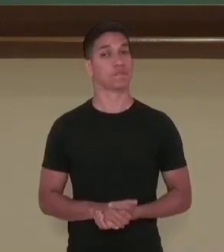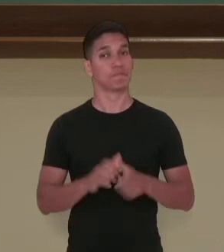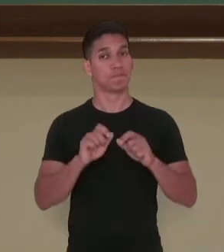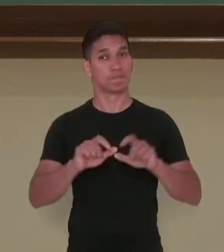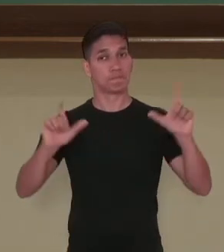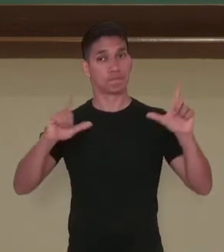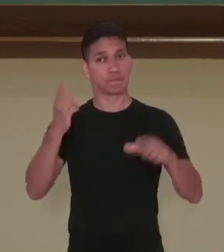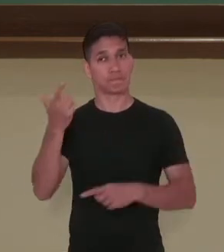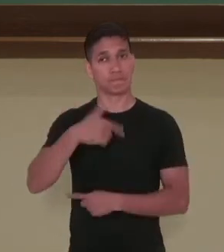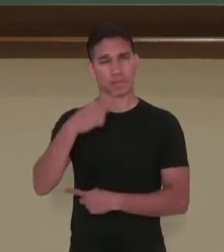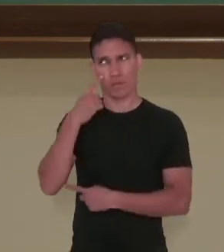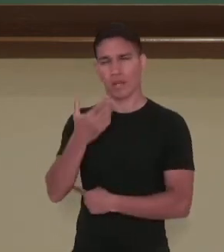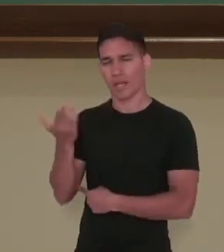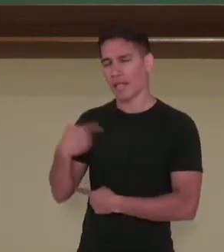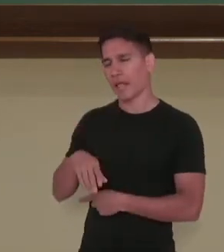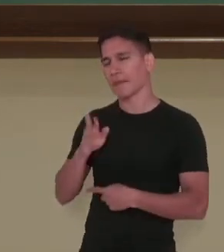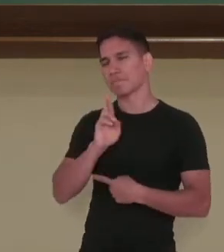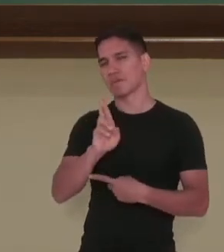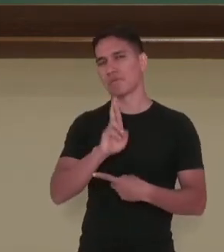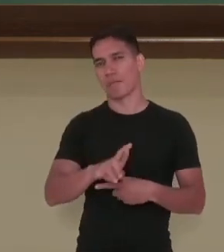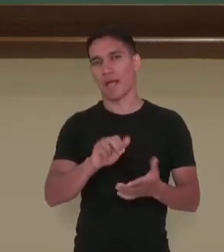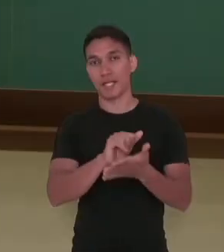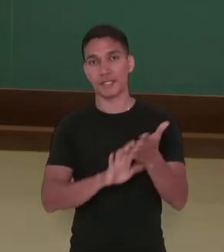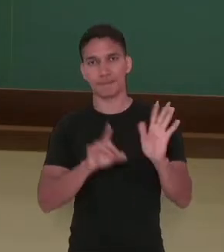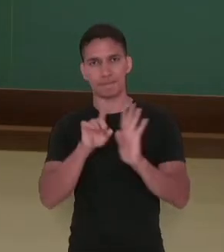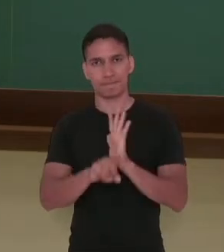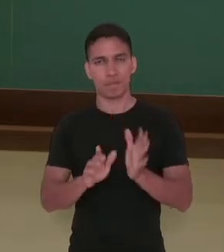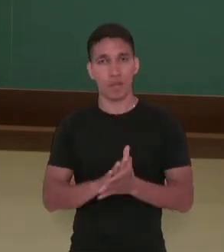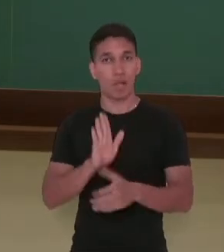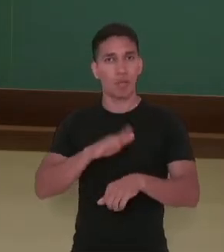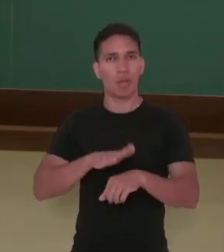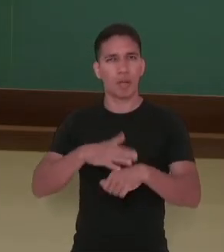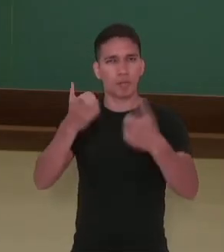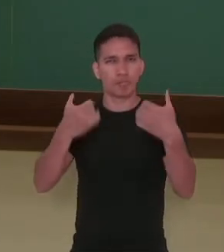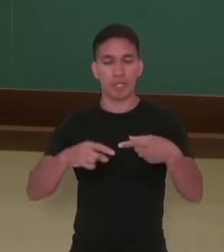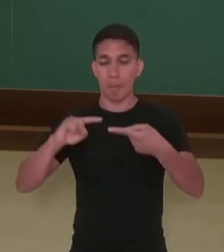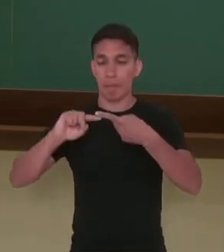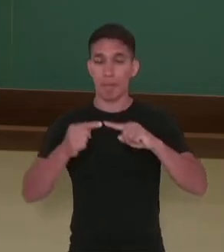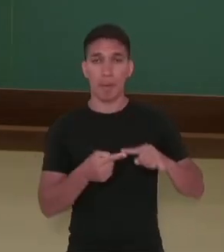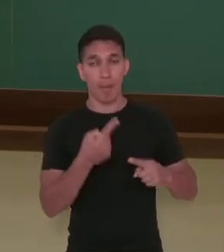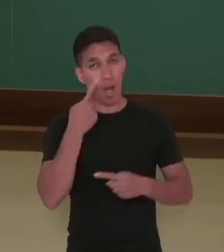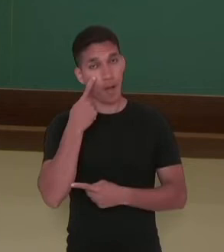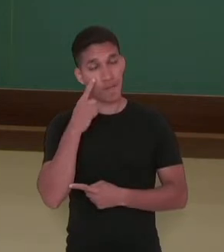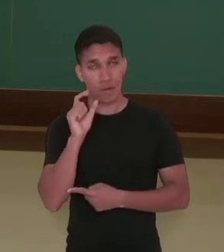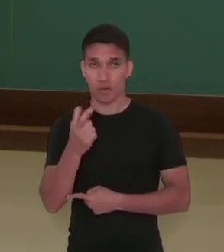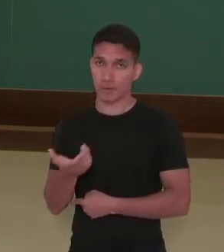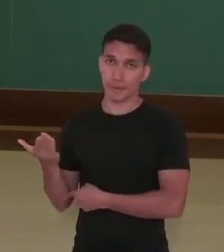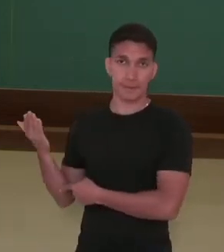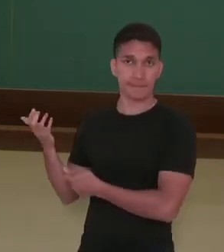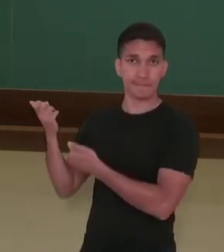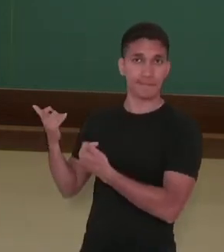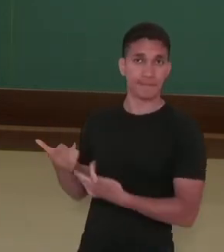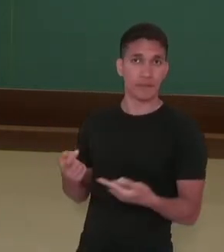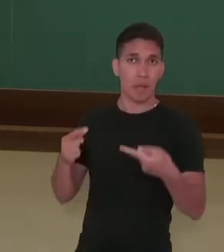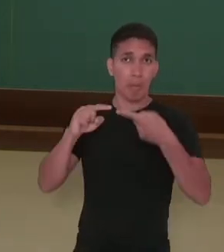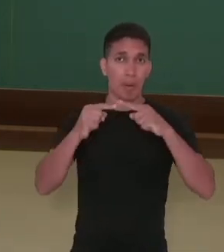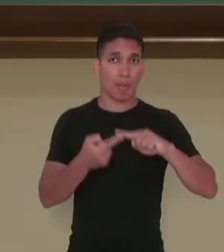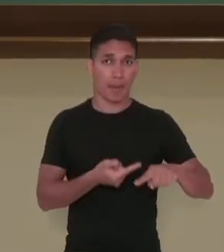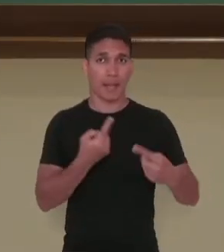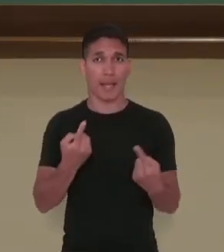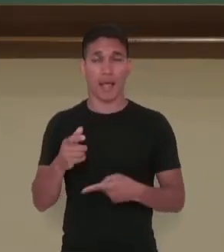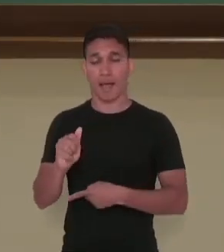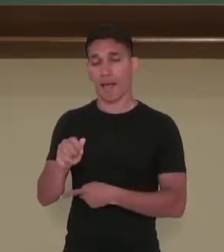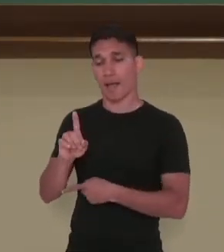Voltei, gabaritar contigo a questão. Quando nós falamos de conectivo, veja, eu tenho aqui um conectivo